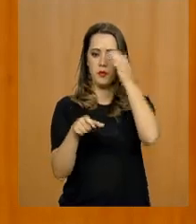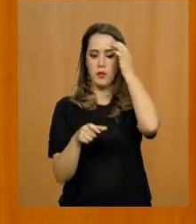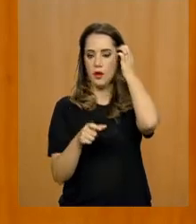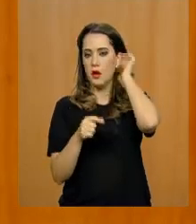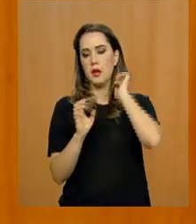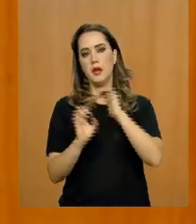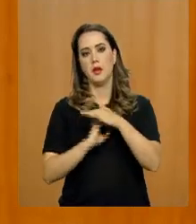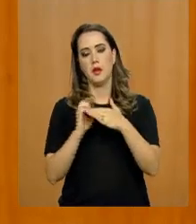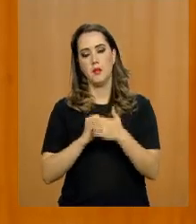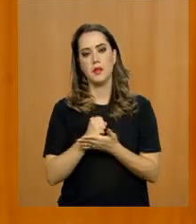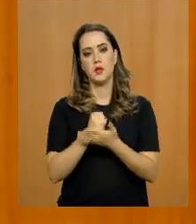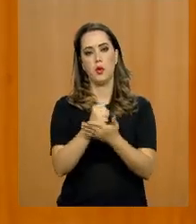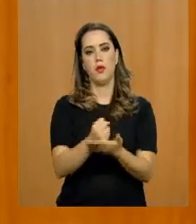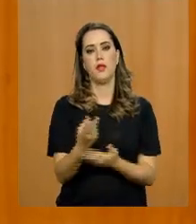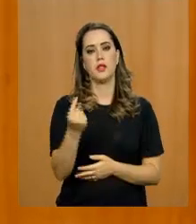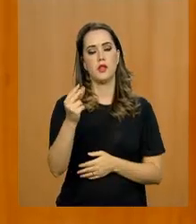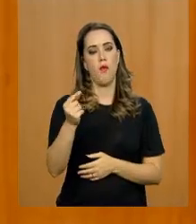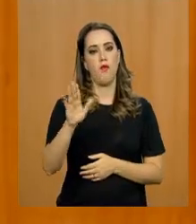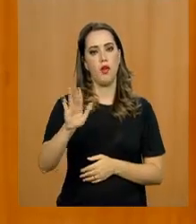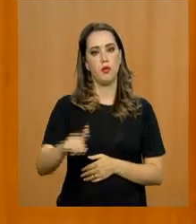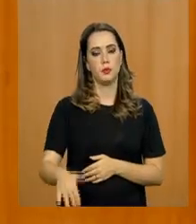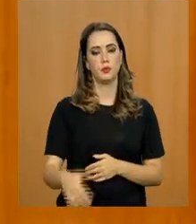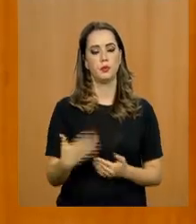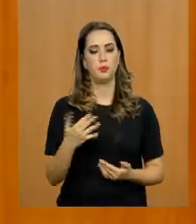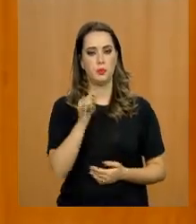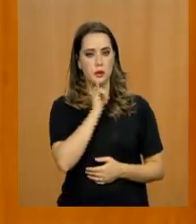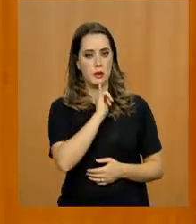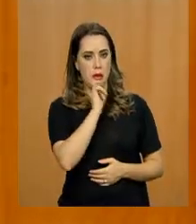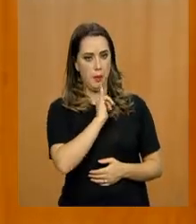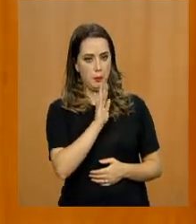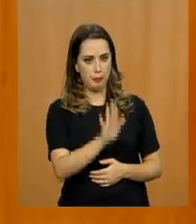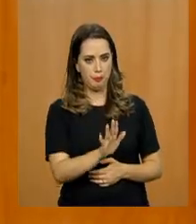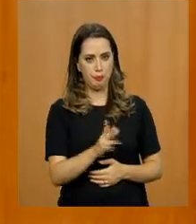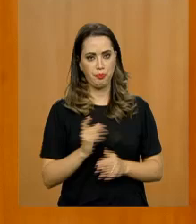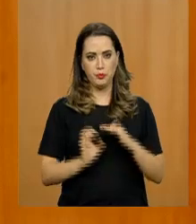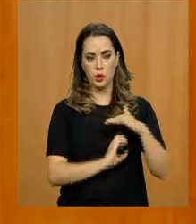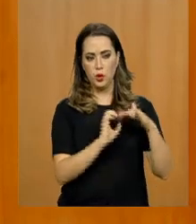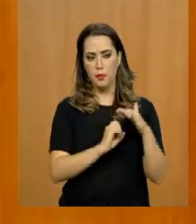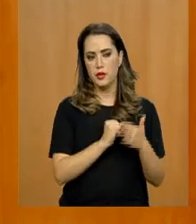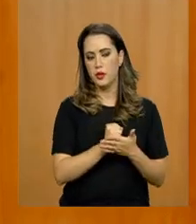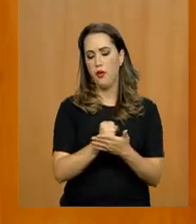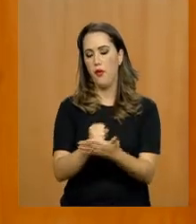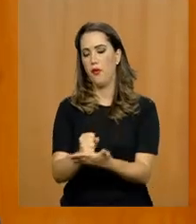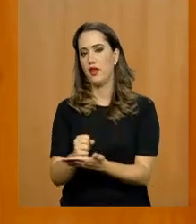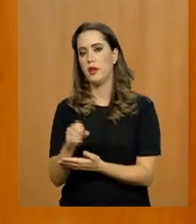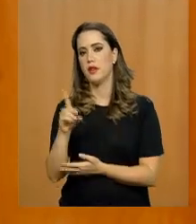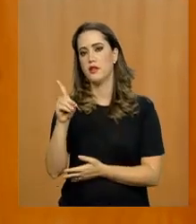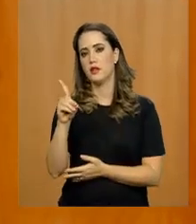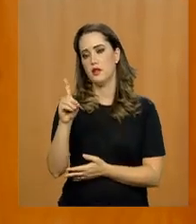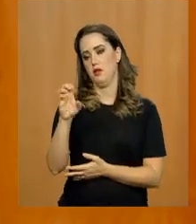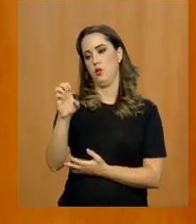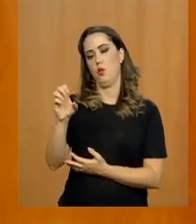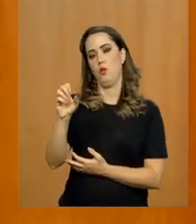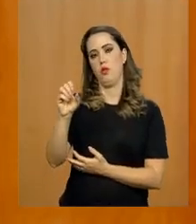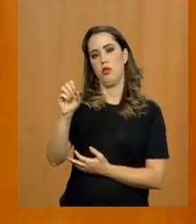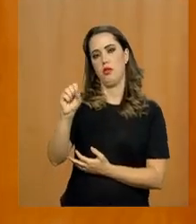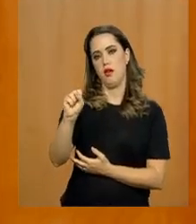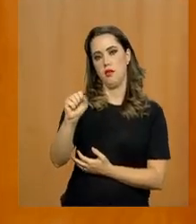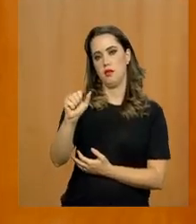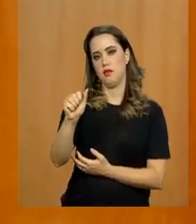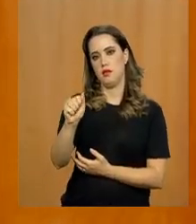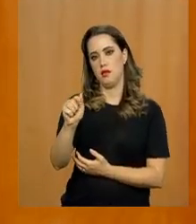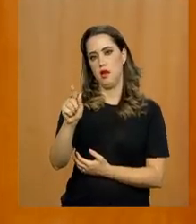deságio maior exemplo se uma empresa oferece um deságio a de oferecer um pagamento